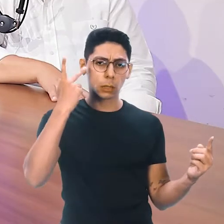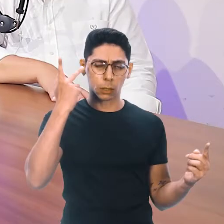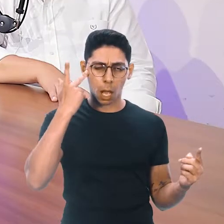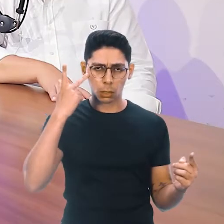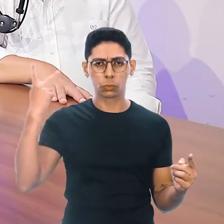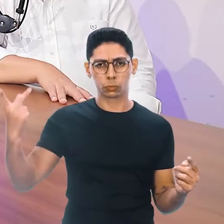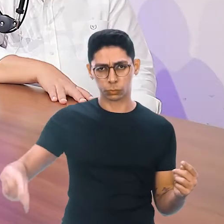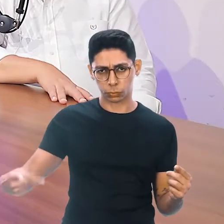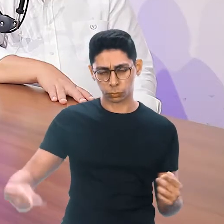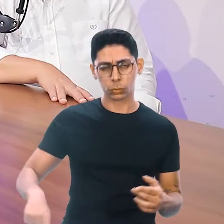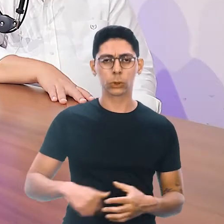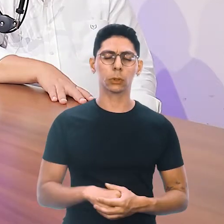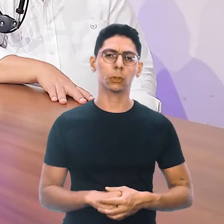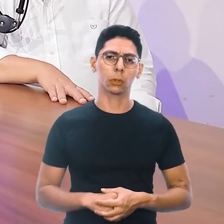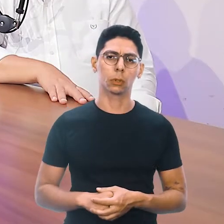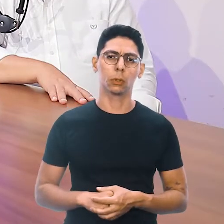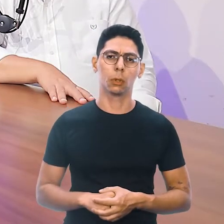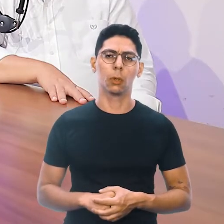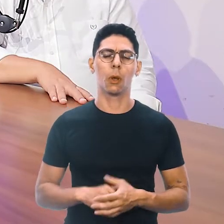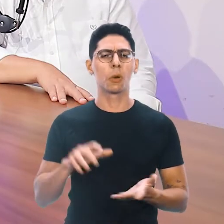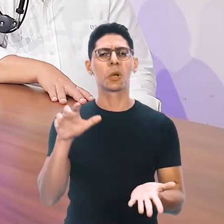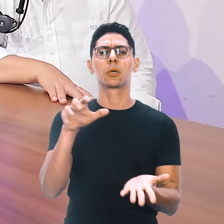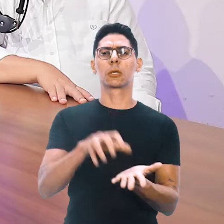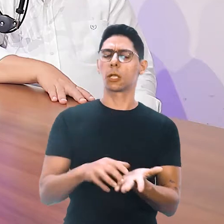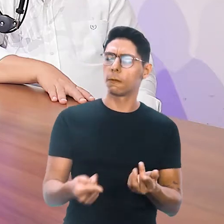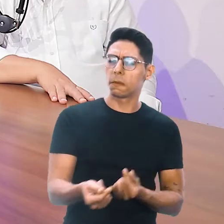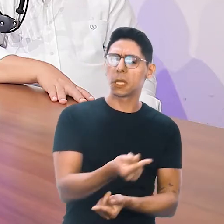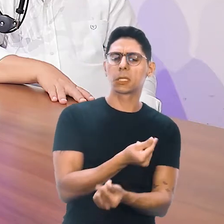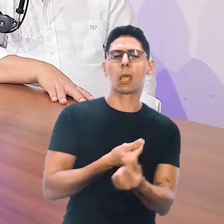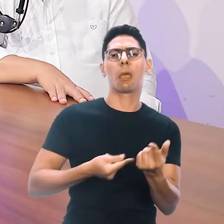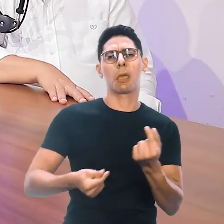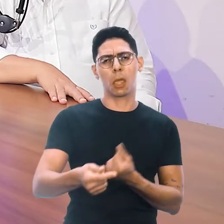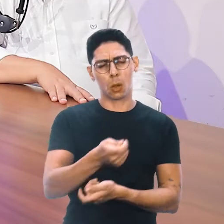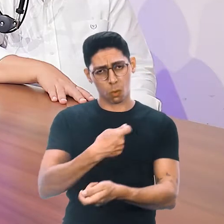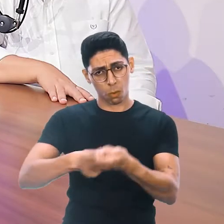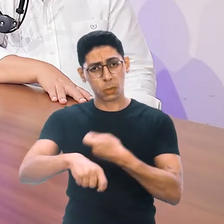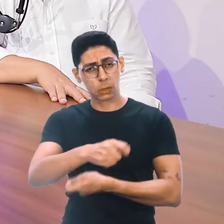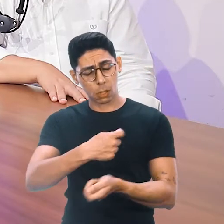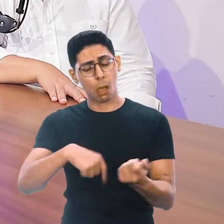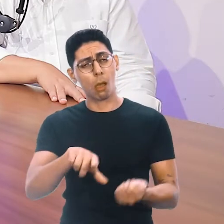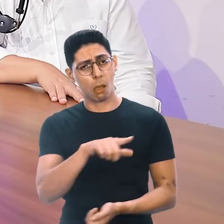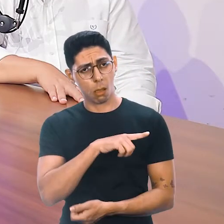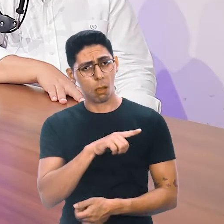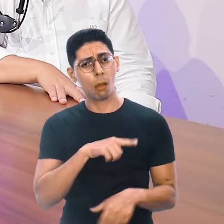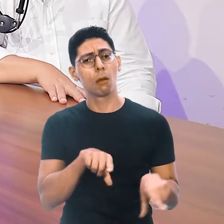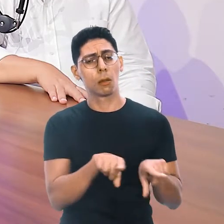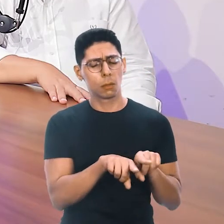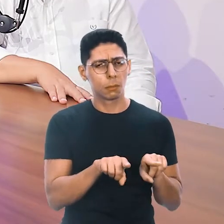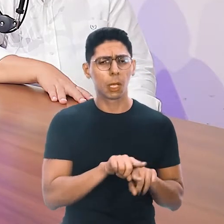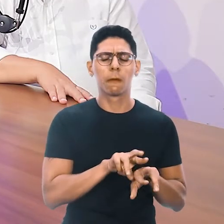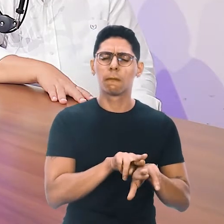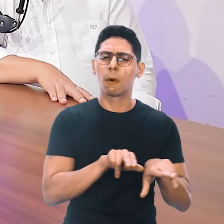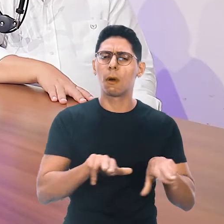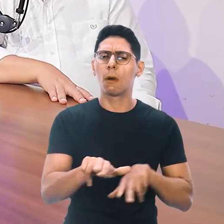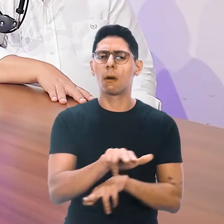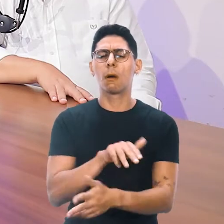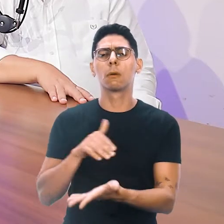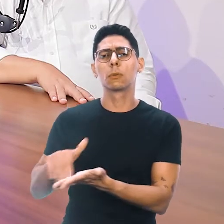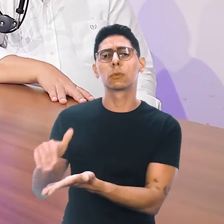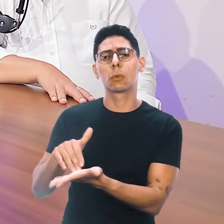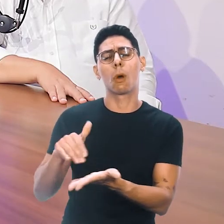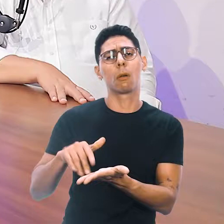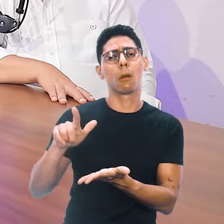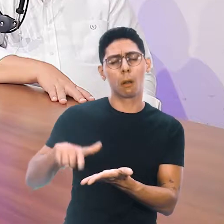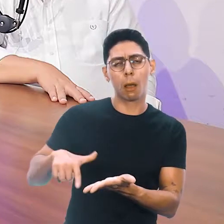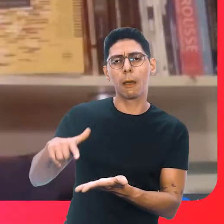São Paulo, um grande centro financeiro, comercial, com muitos escritórios, uma avenida muito